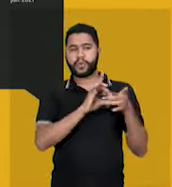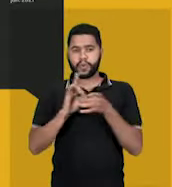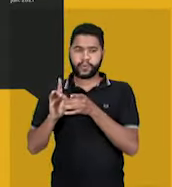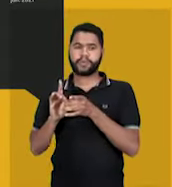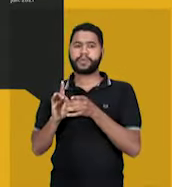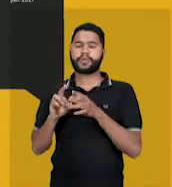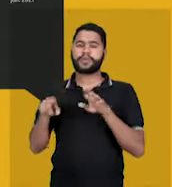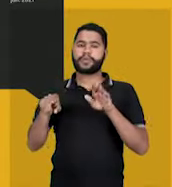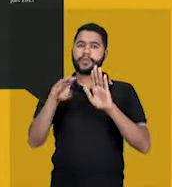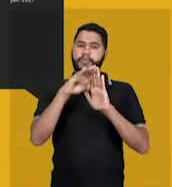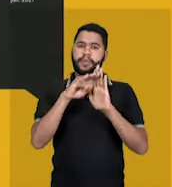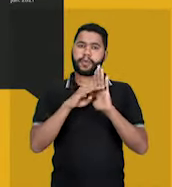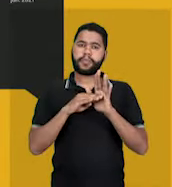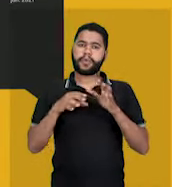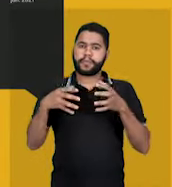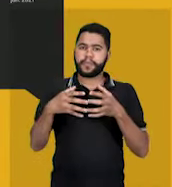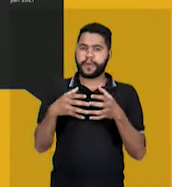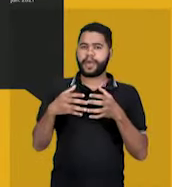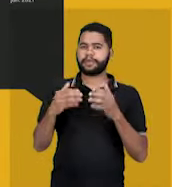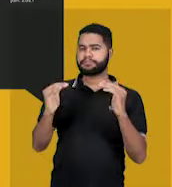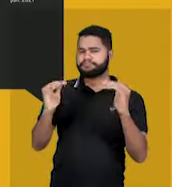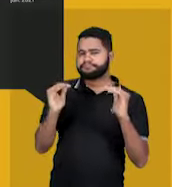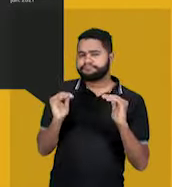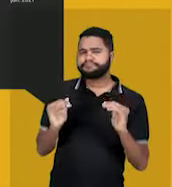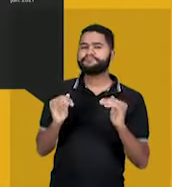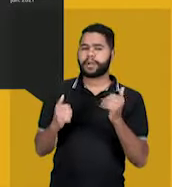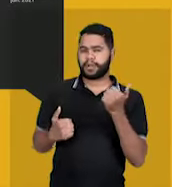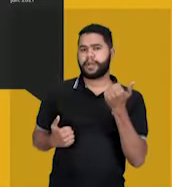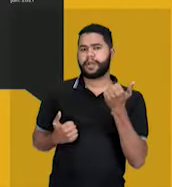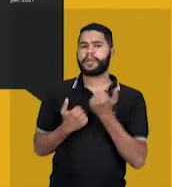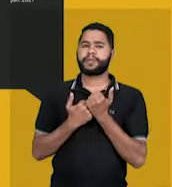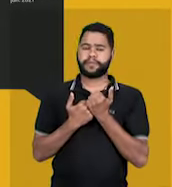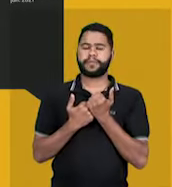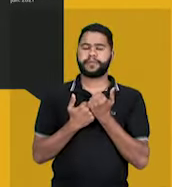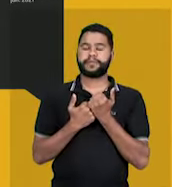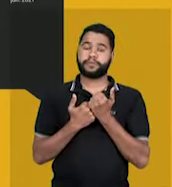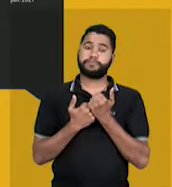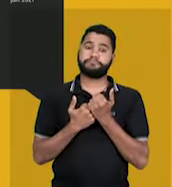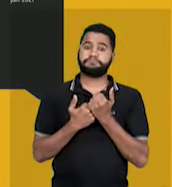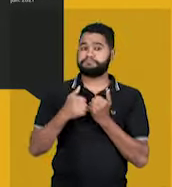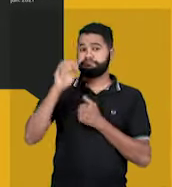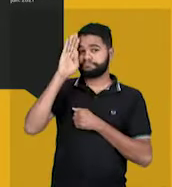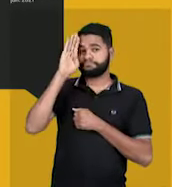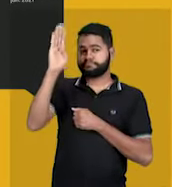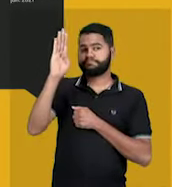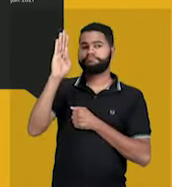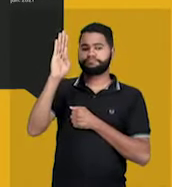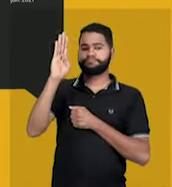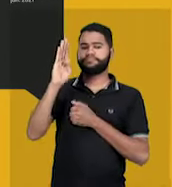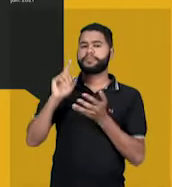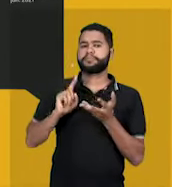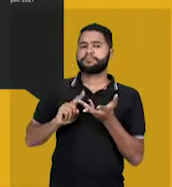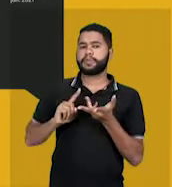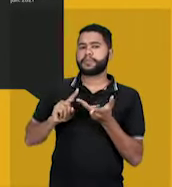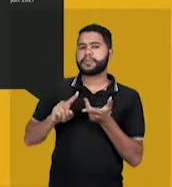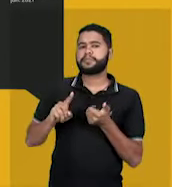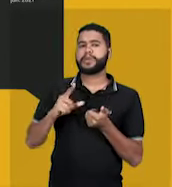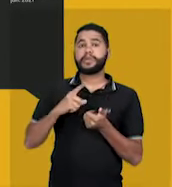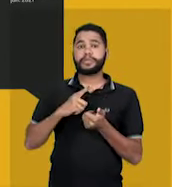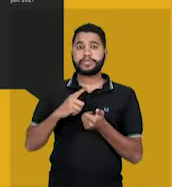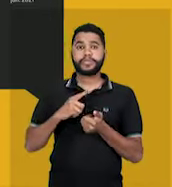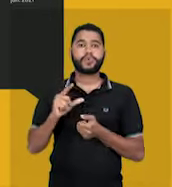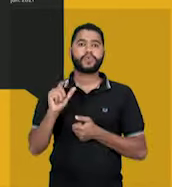a classe média urbana, né, que apoiava, né, e era uma das principais aí classes que tinha,